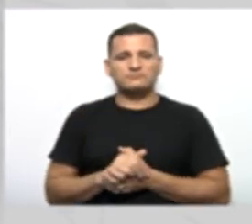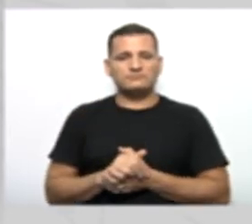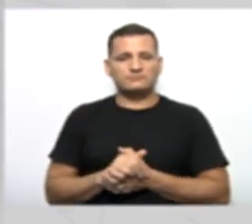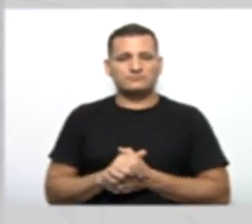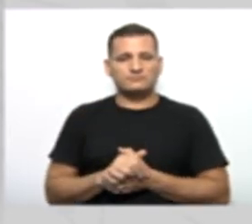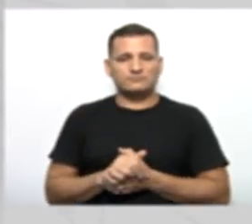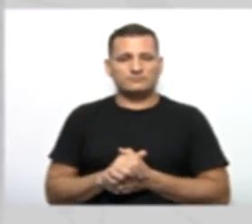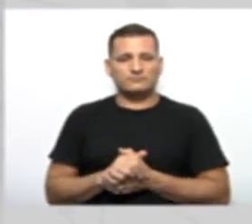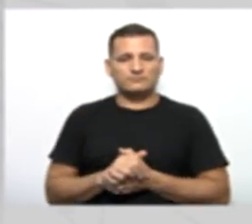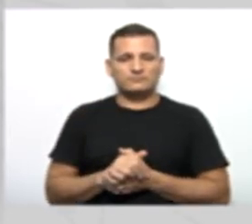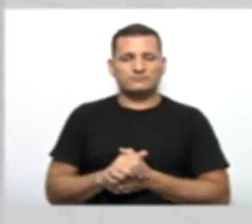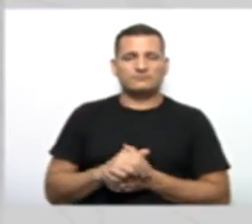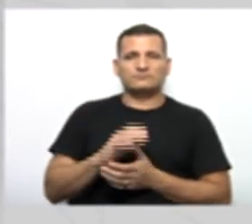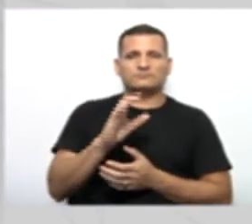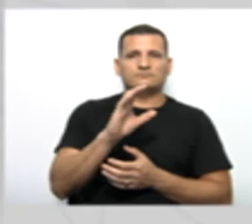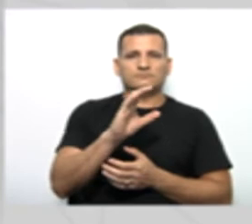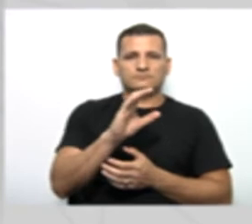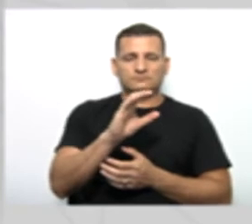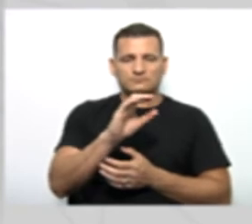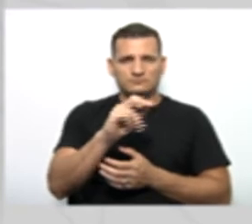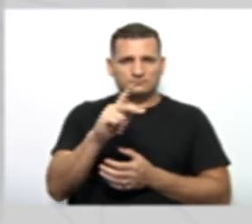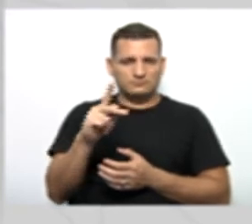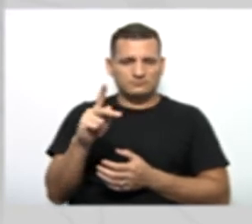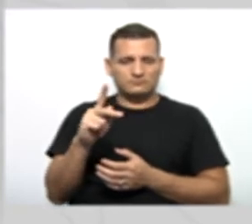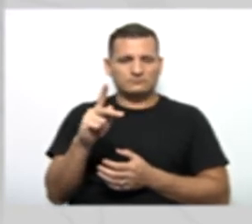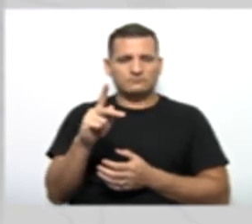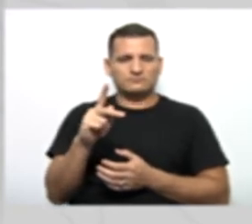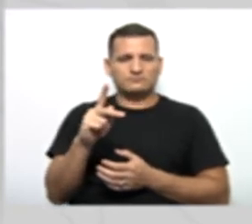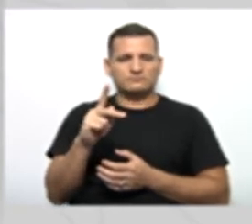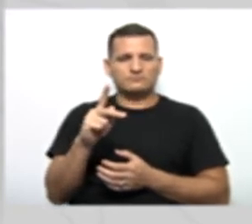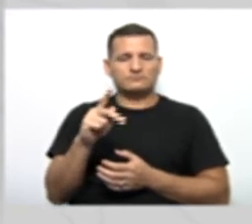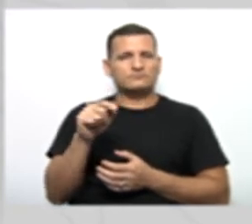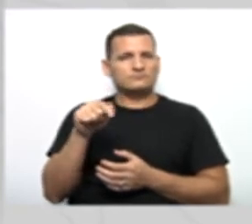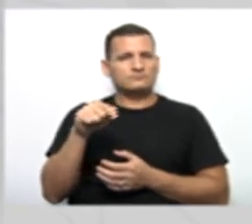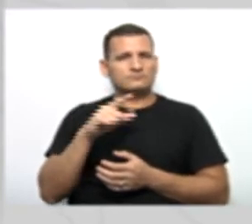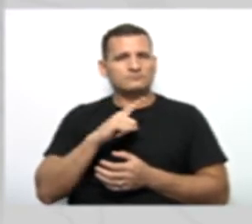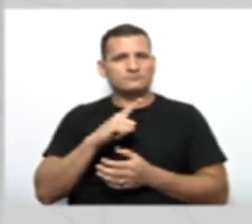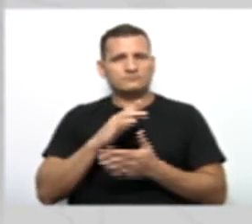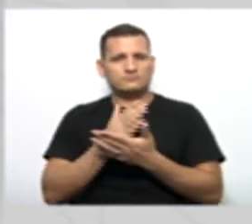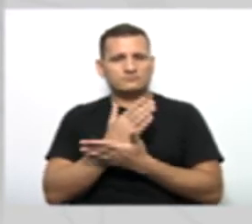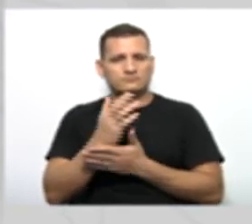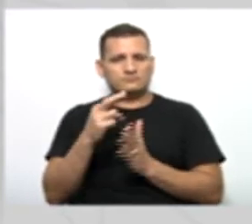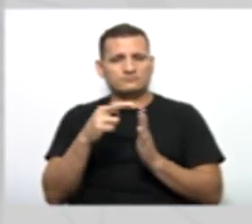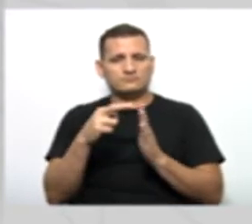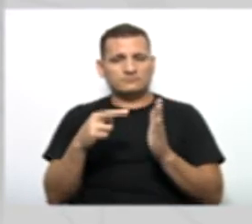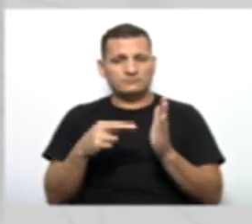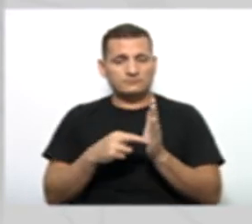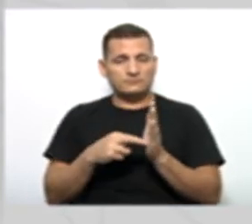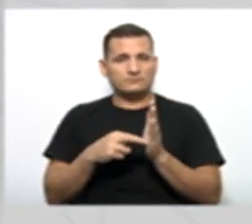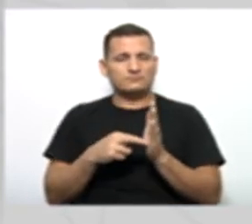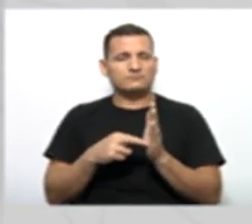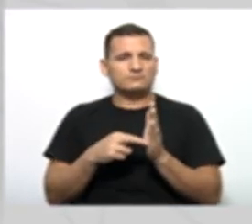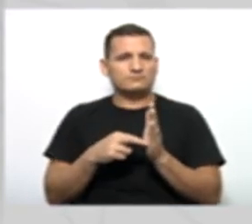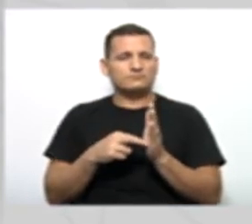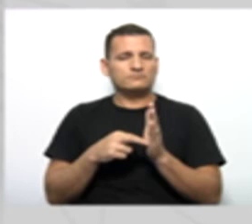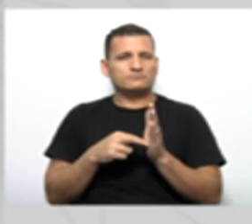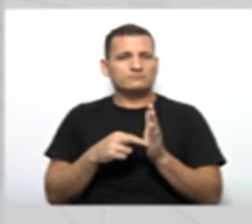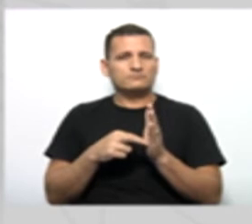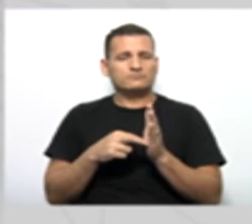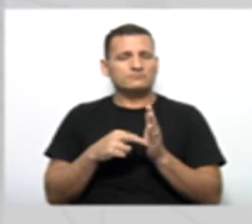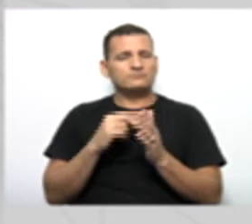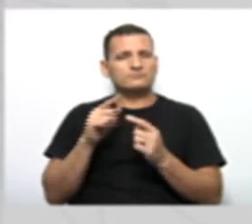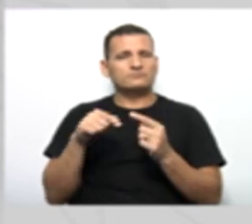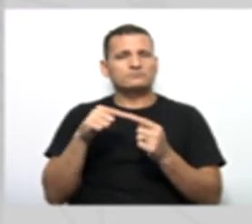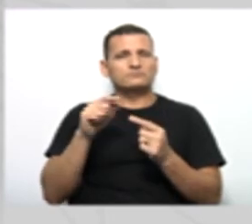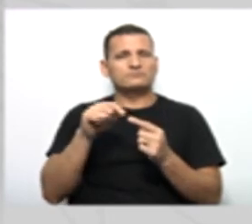As cooperativas elas têm alguns princípios que visam uma distribuição adequada,